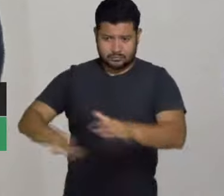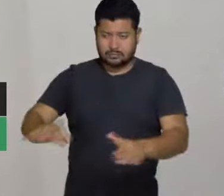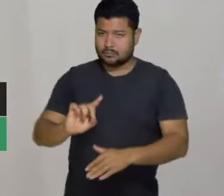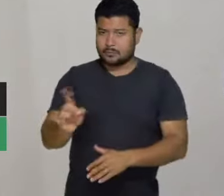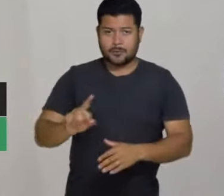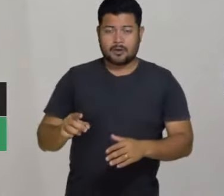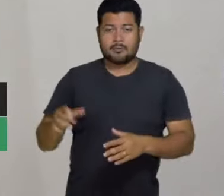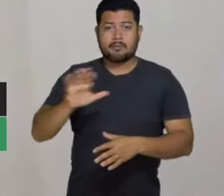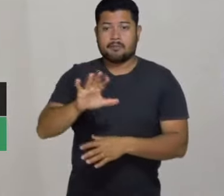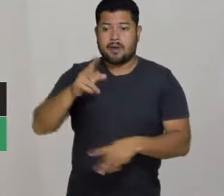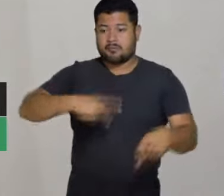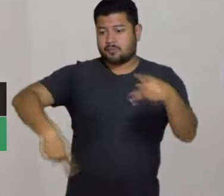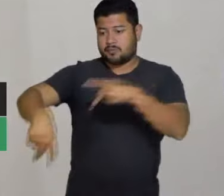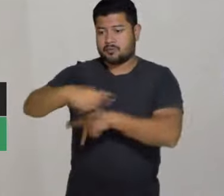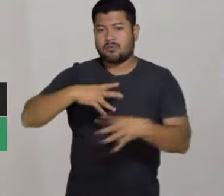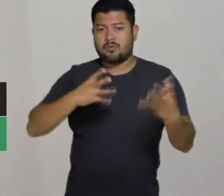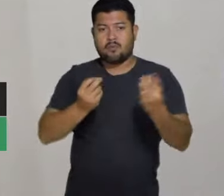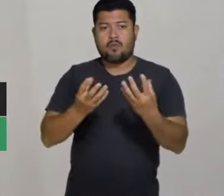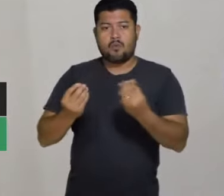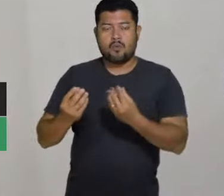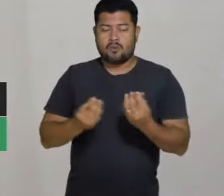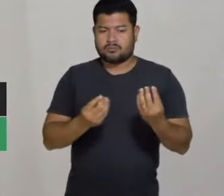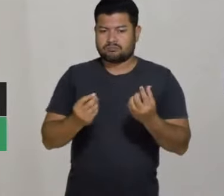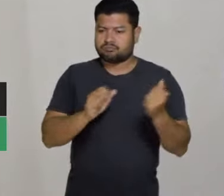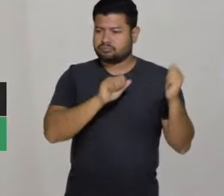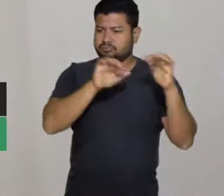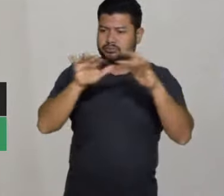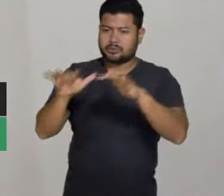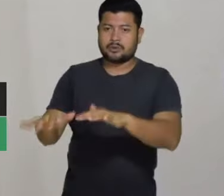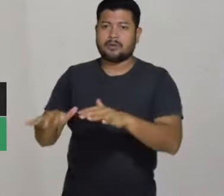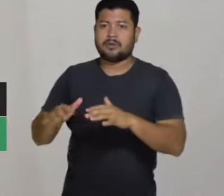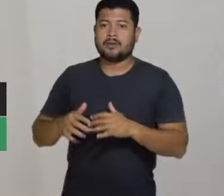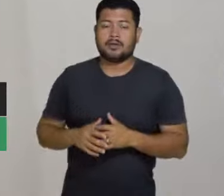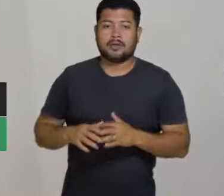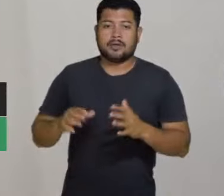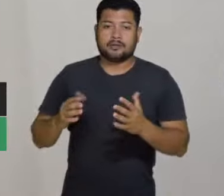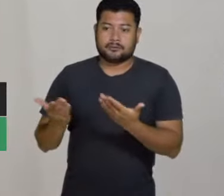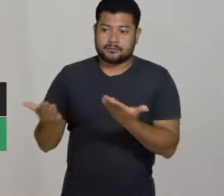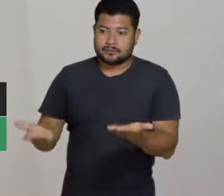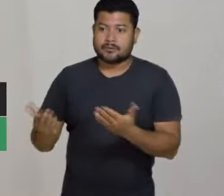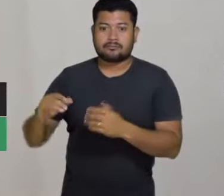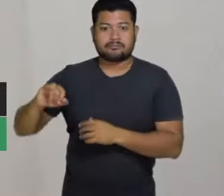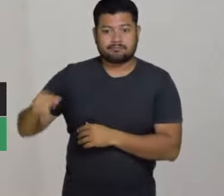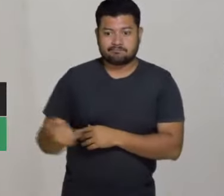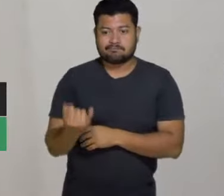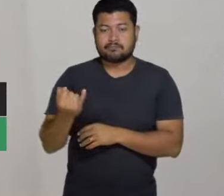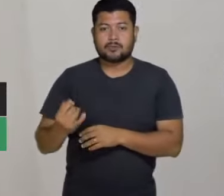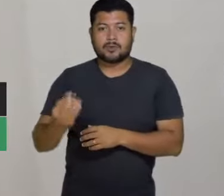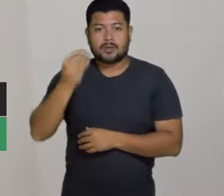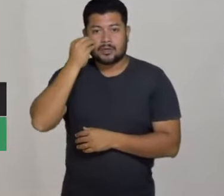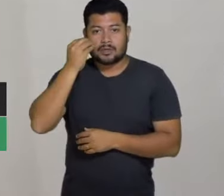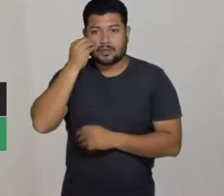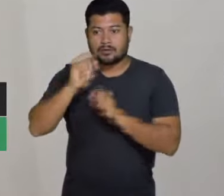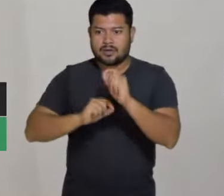de muitas pessoas, acaba sendo e trazido à tona essas tentativas de